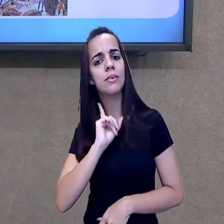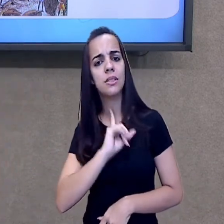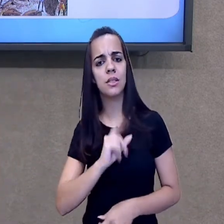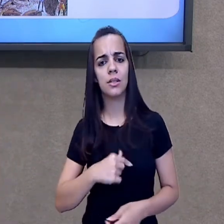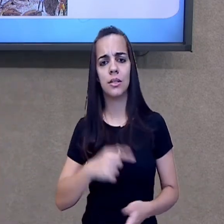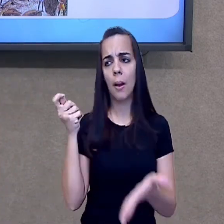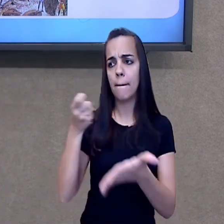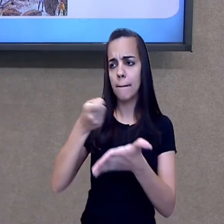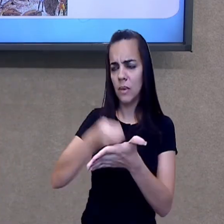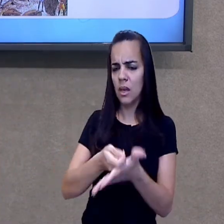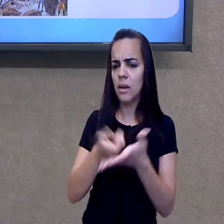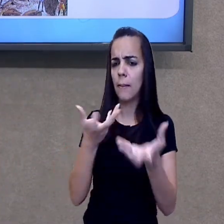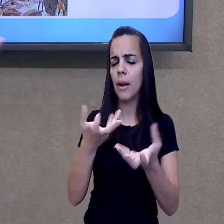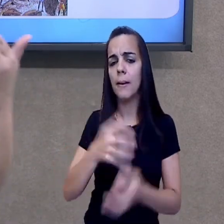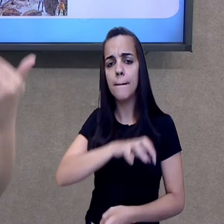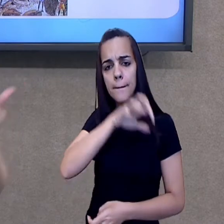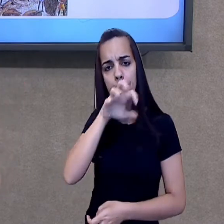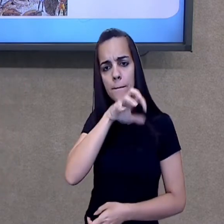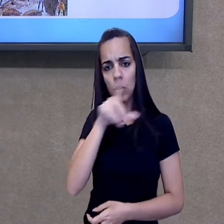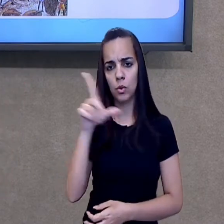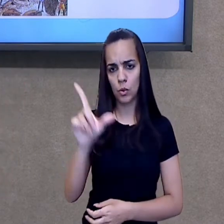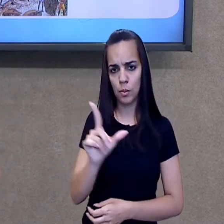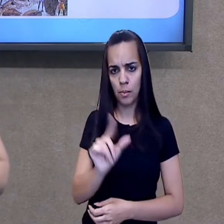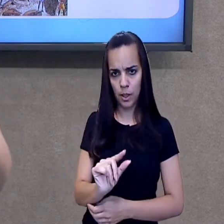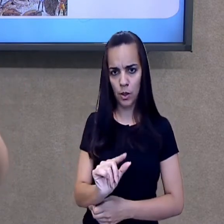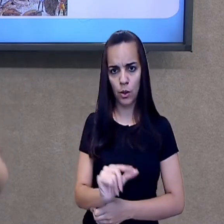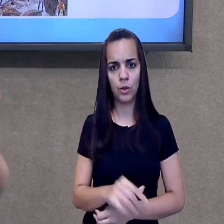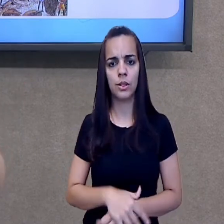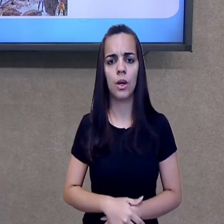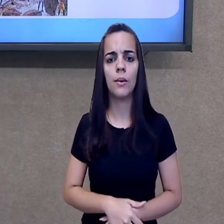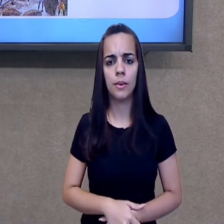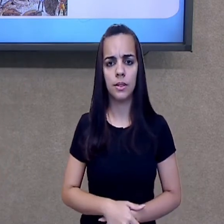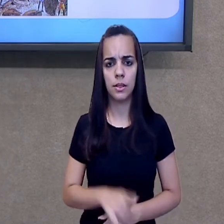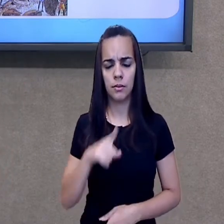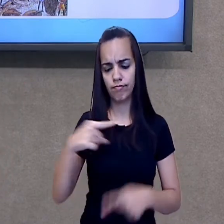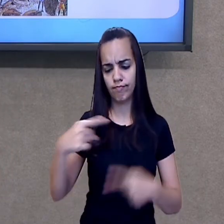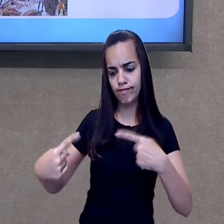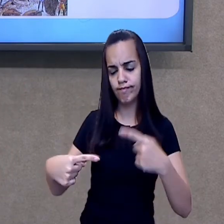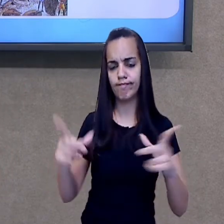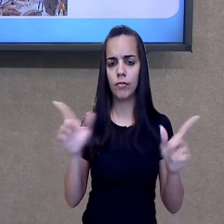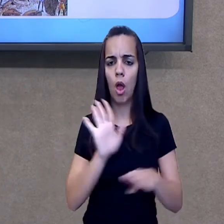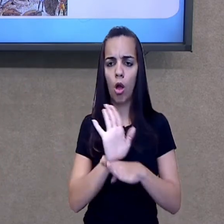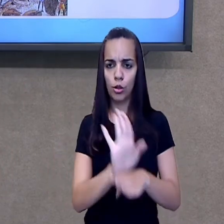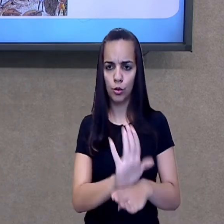menos impostos e participar mais ativamente na política do país.